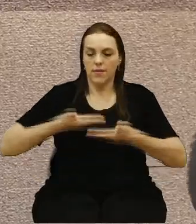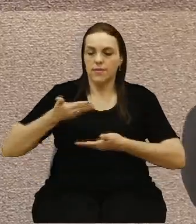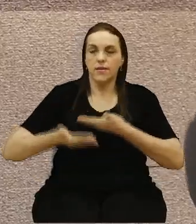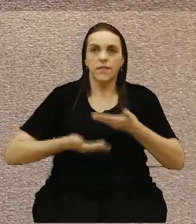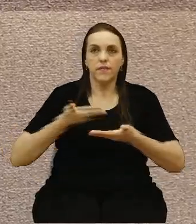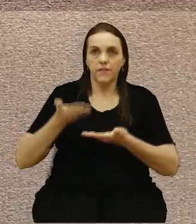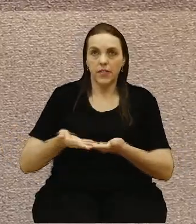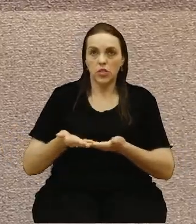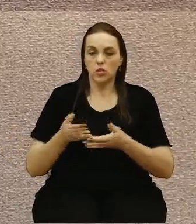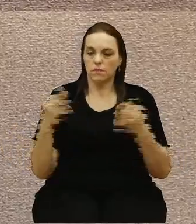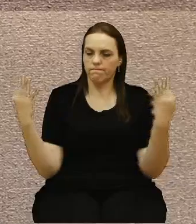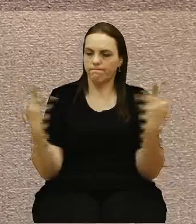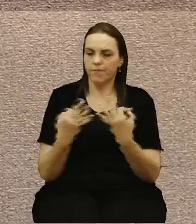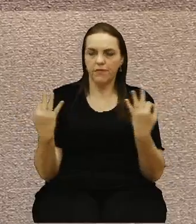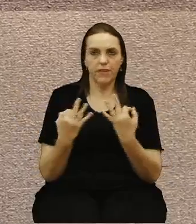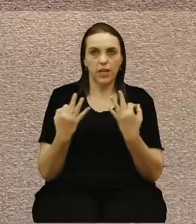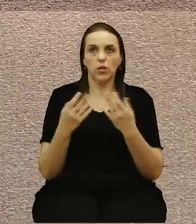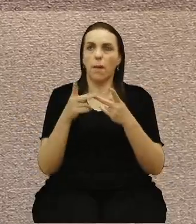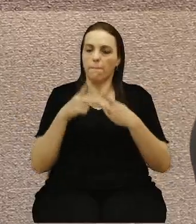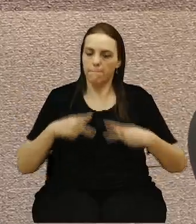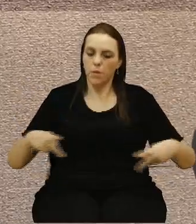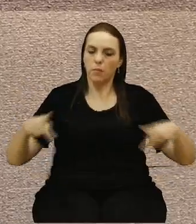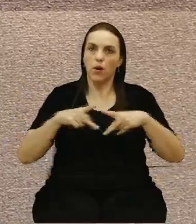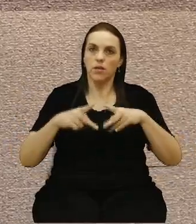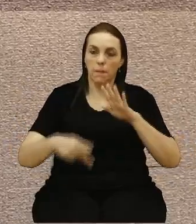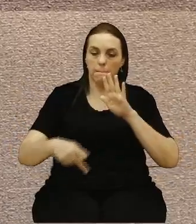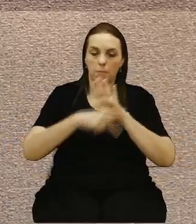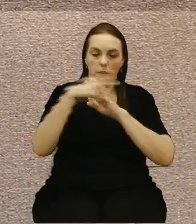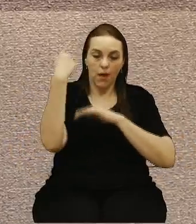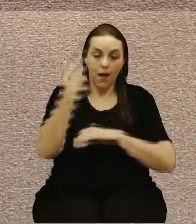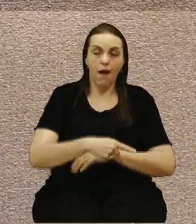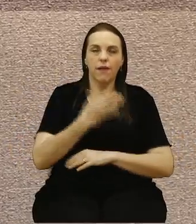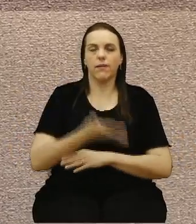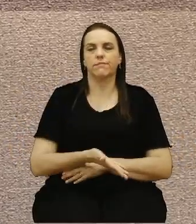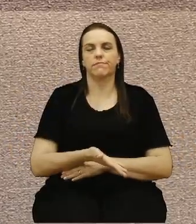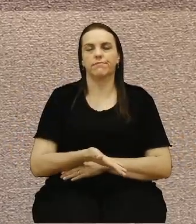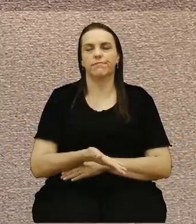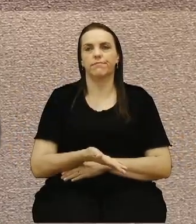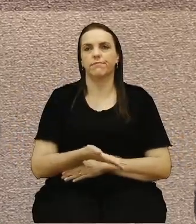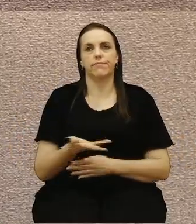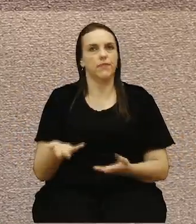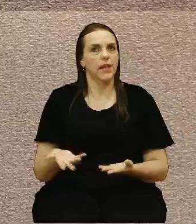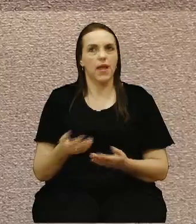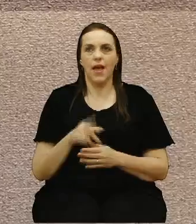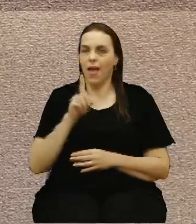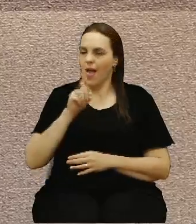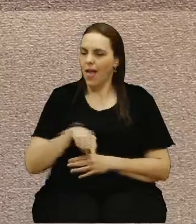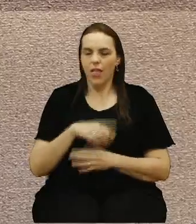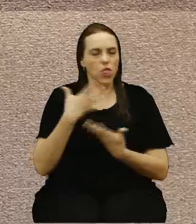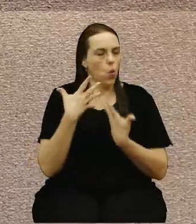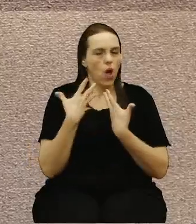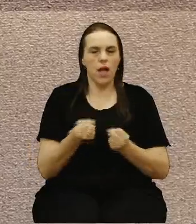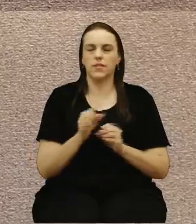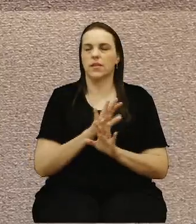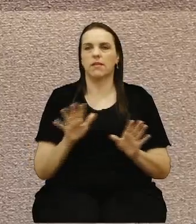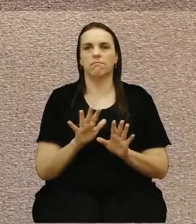serviço adequado para os seus habitantes. Isso é